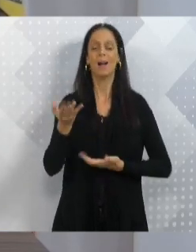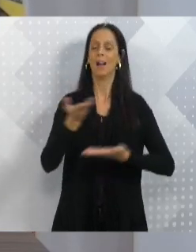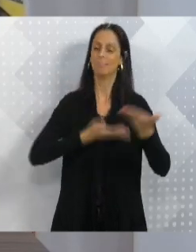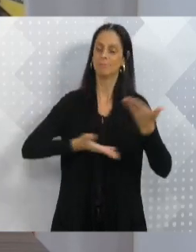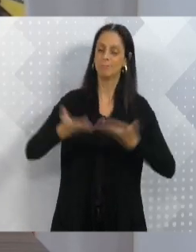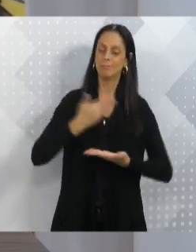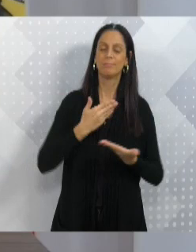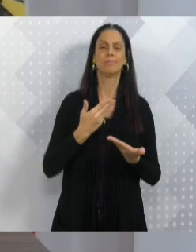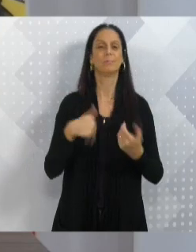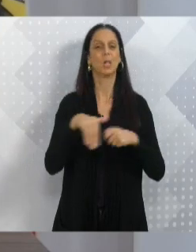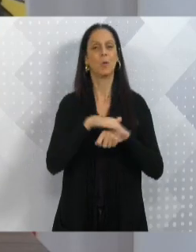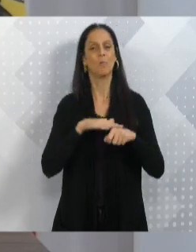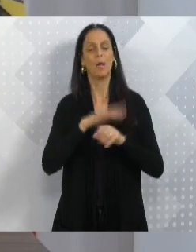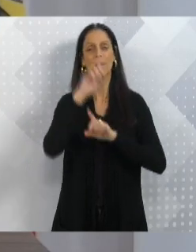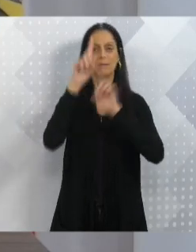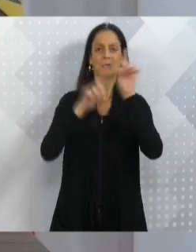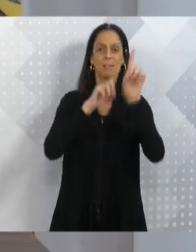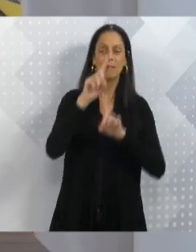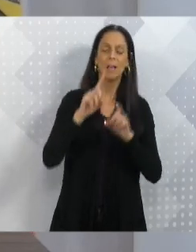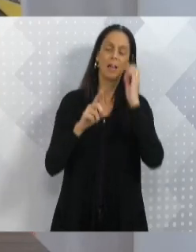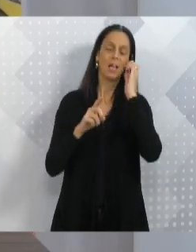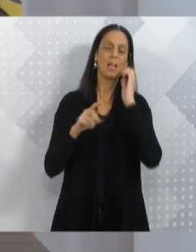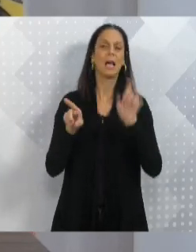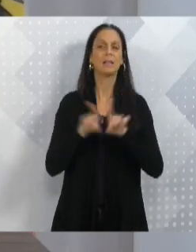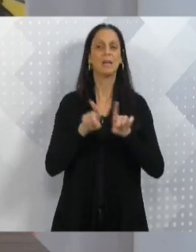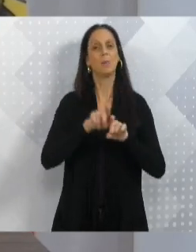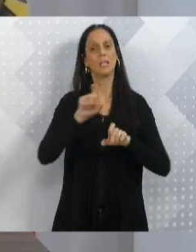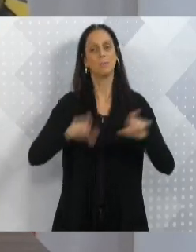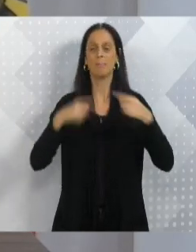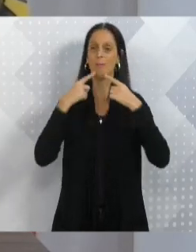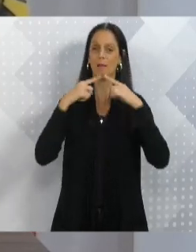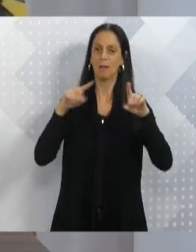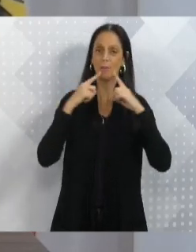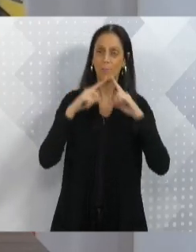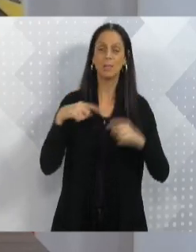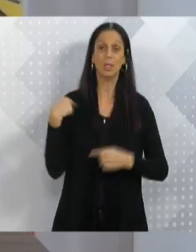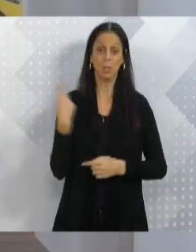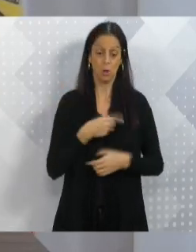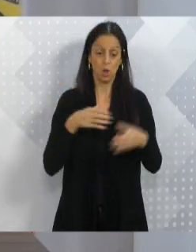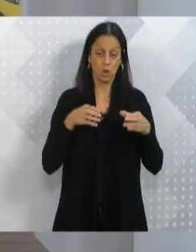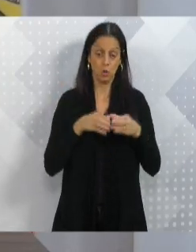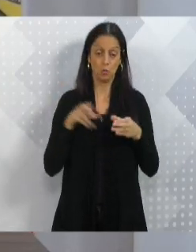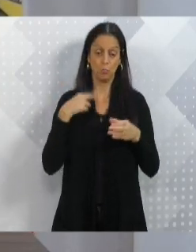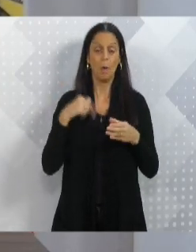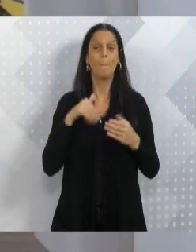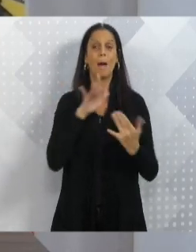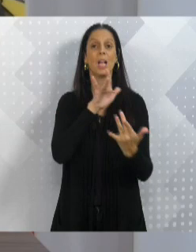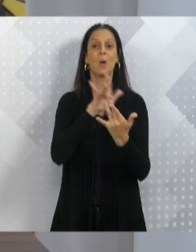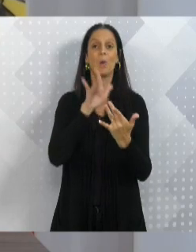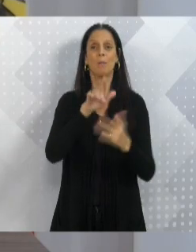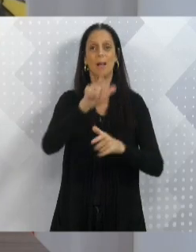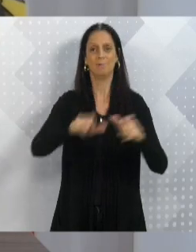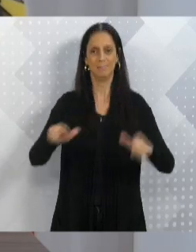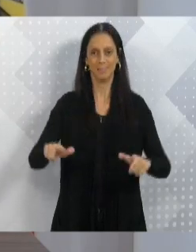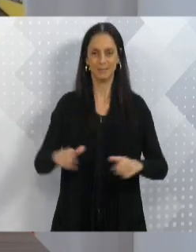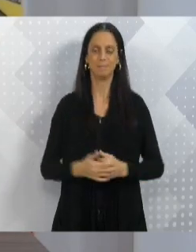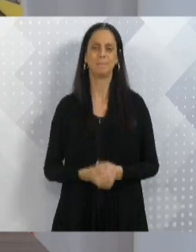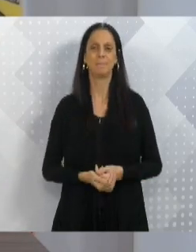as reclamações que são bem-vindas e o parlamento cada vez mais próximo. Diga-se de passagem, já tem